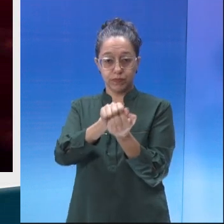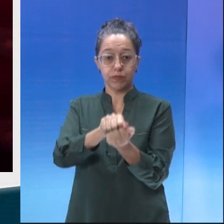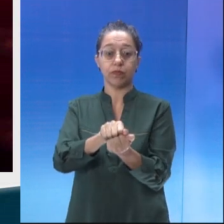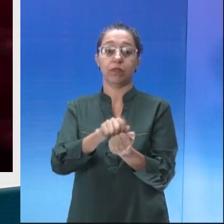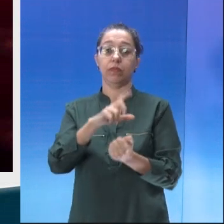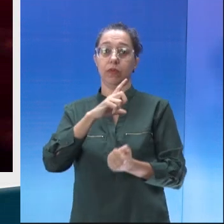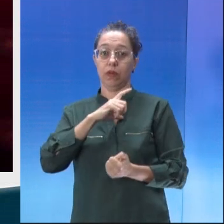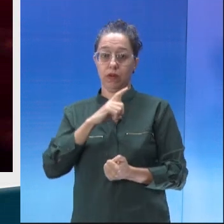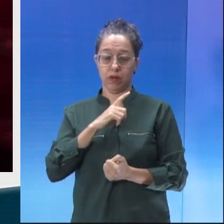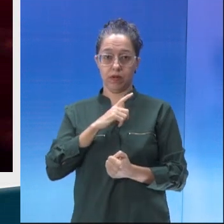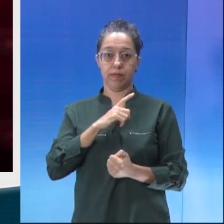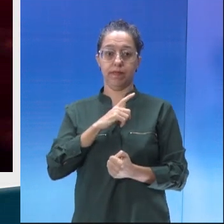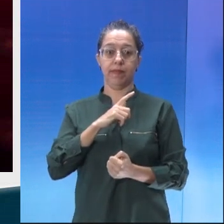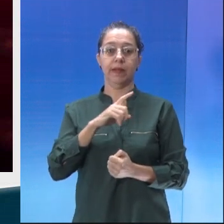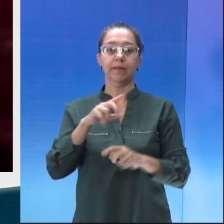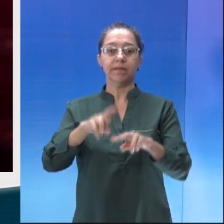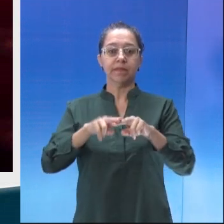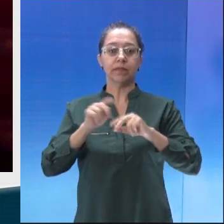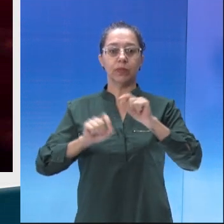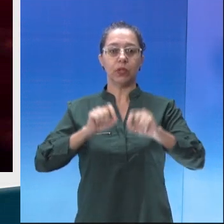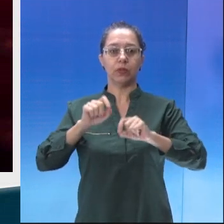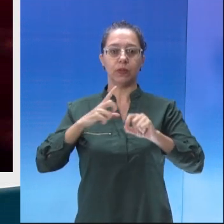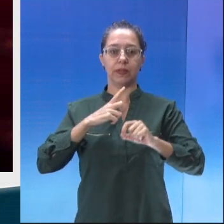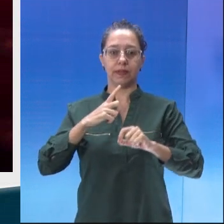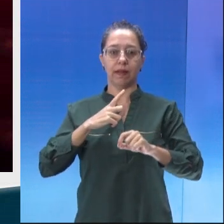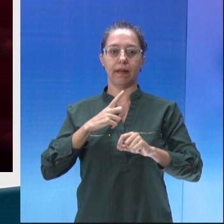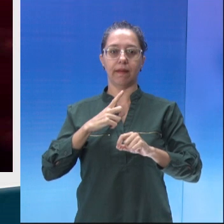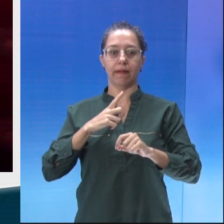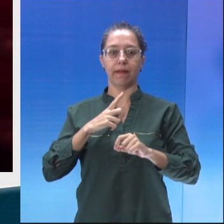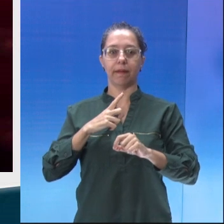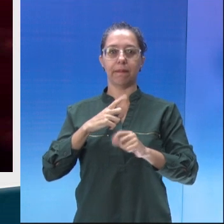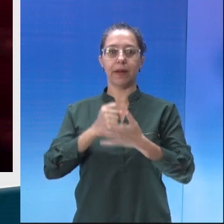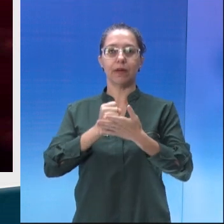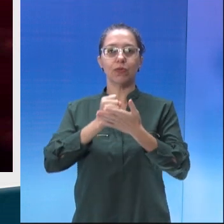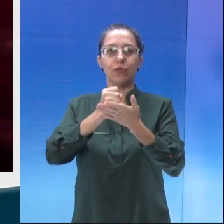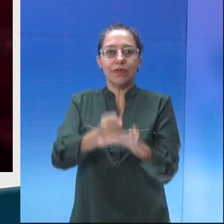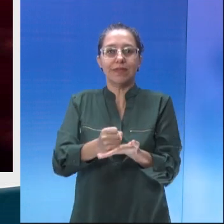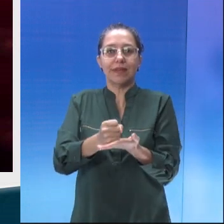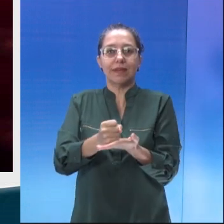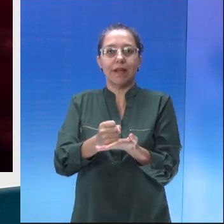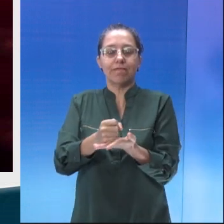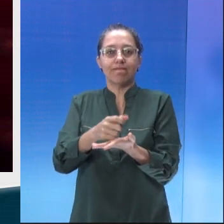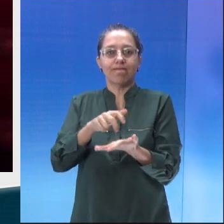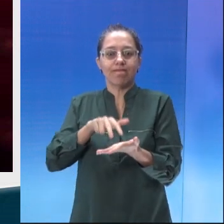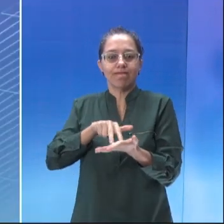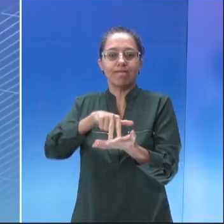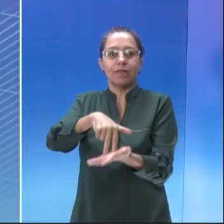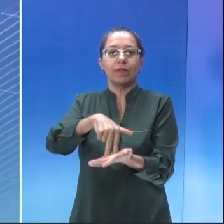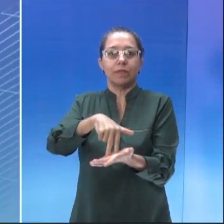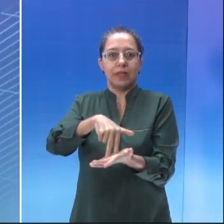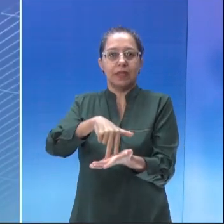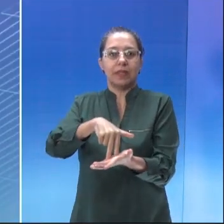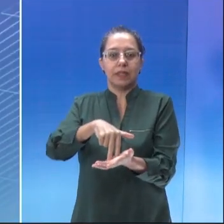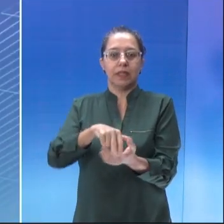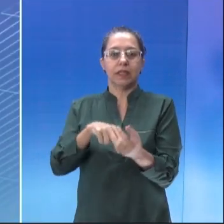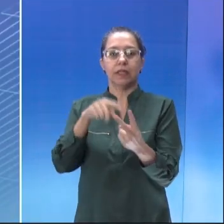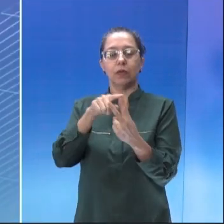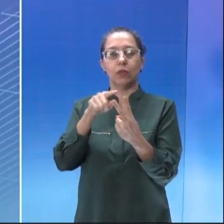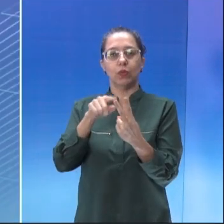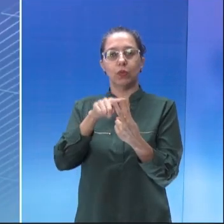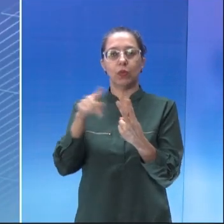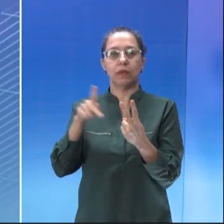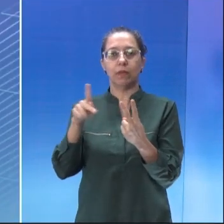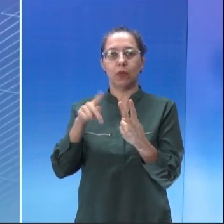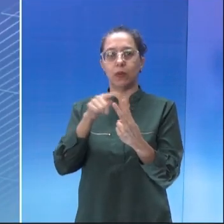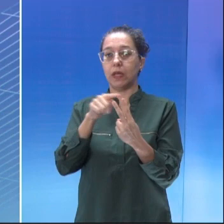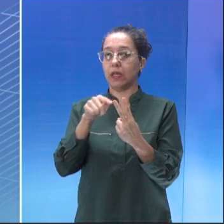corpo. Ele é fundamental principalmente para a sustentação. Então, temos duas proteínas que